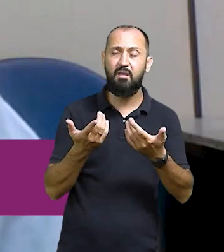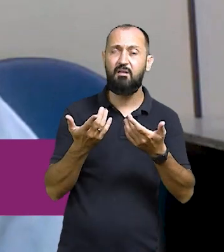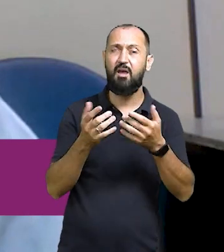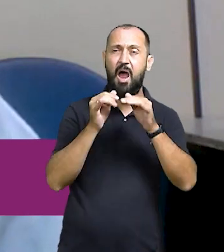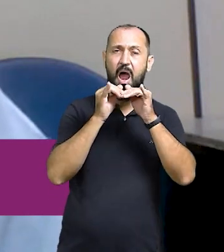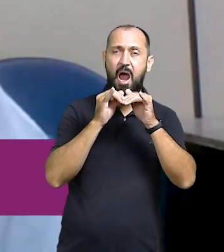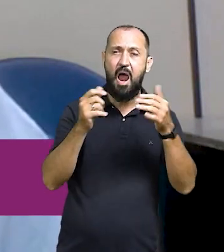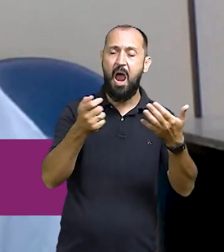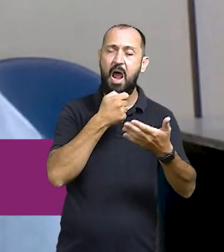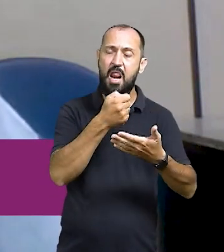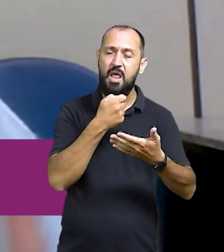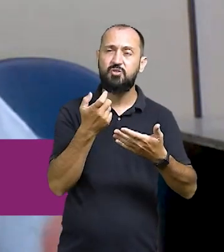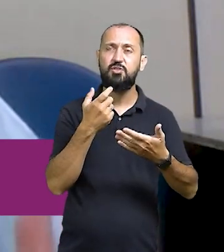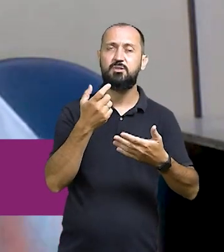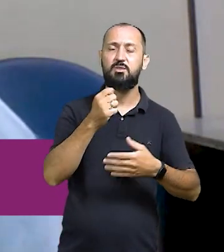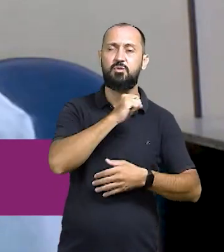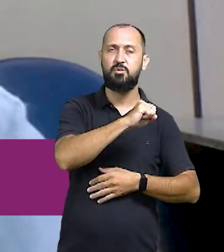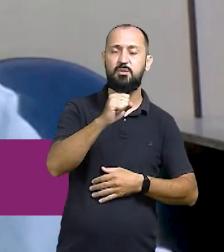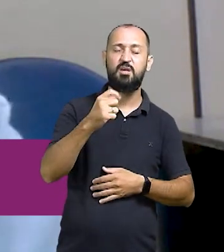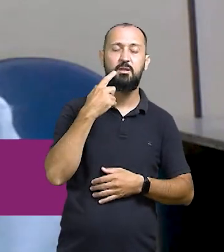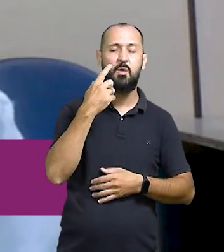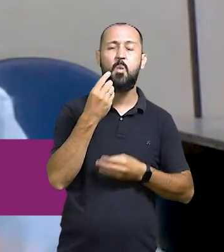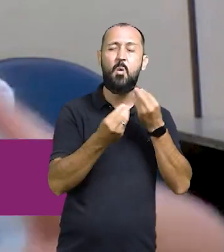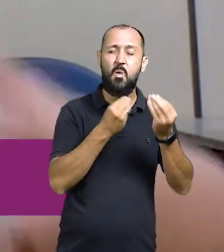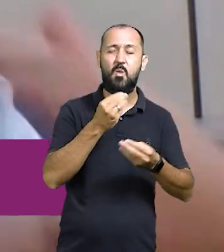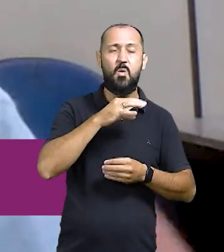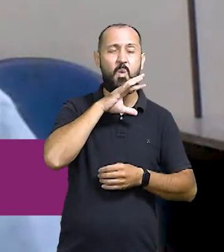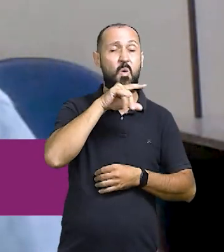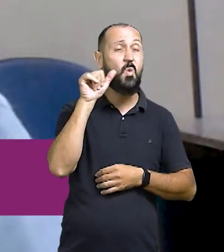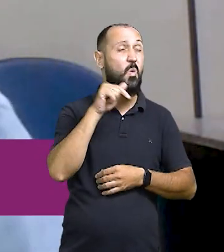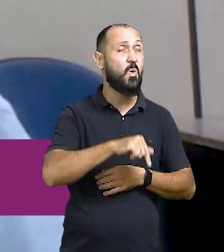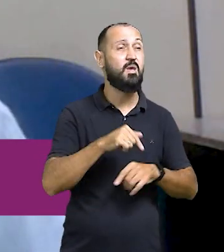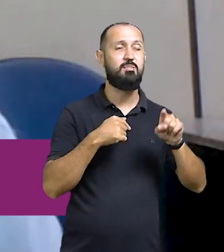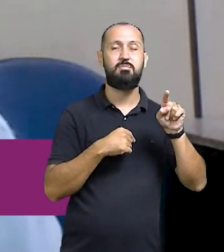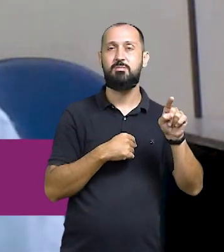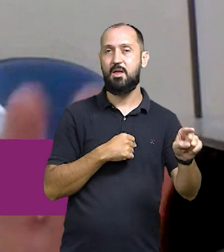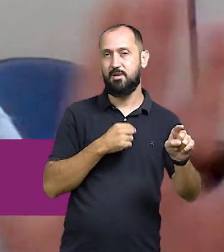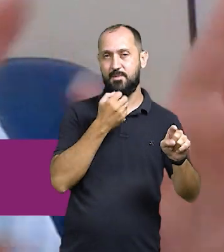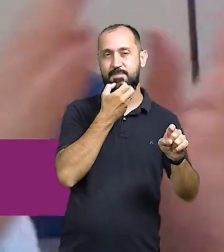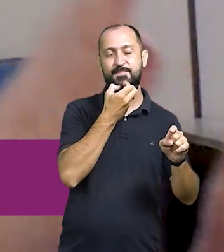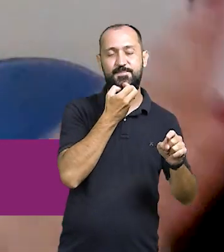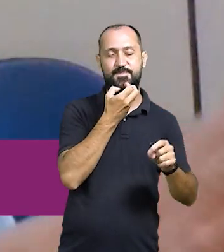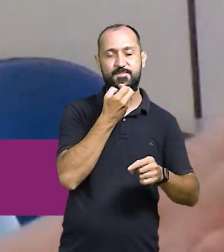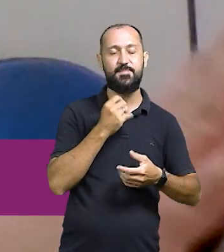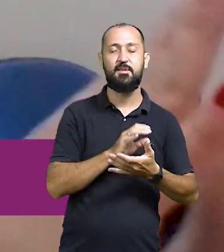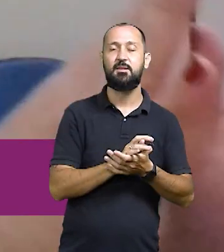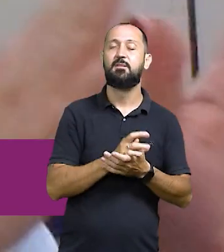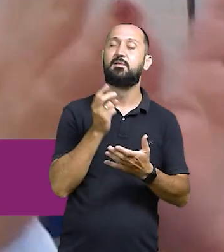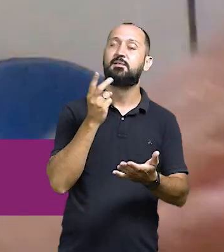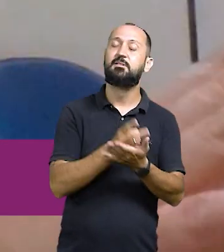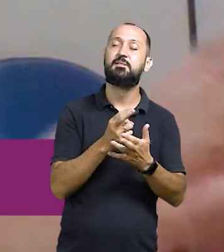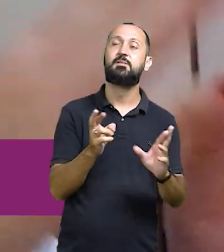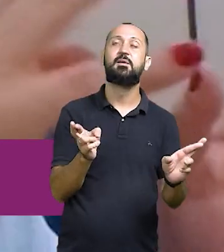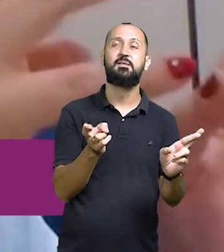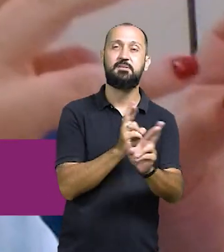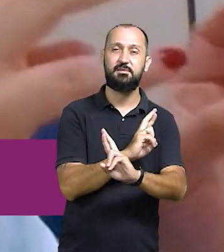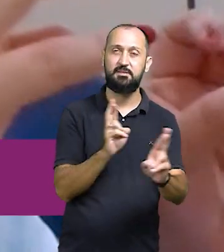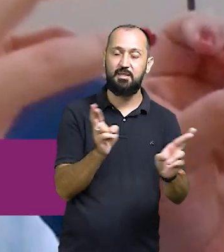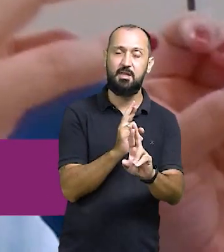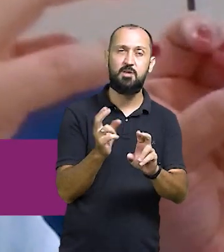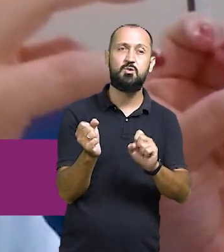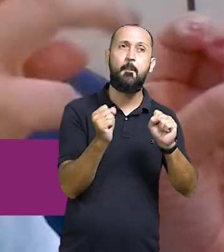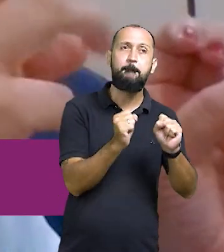cultura de comportamentos que permitem que eles continuem achando isso. Portanto, essa cultura de